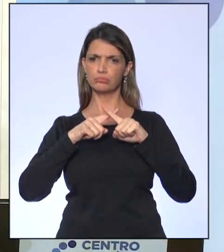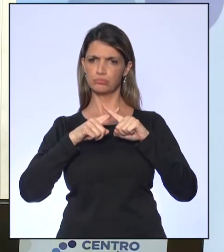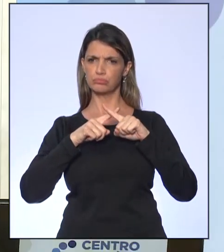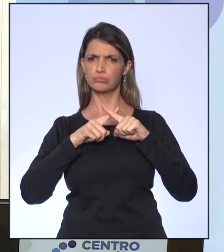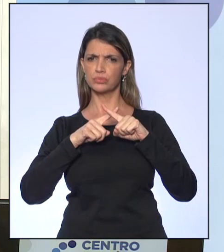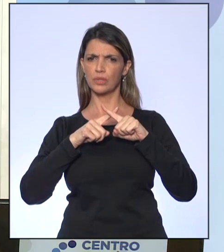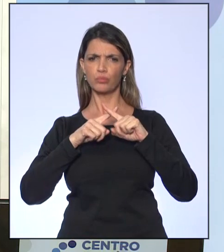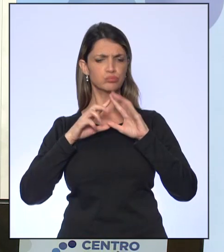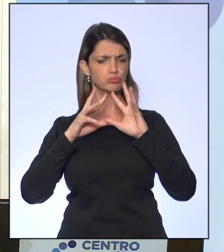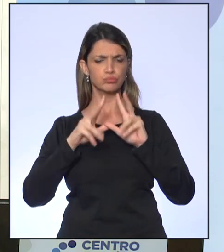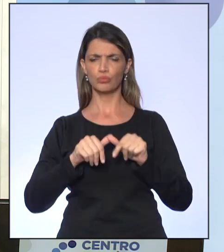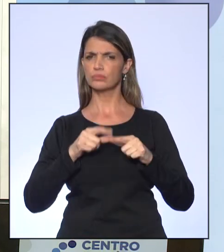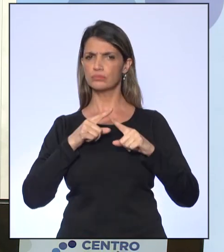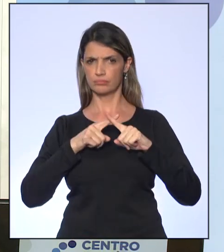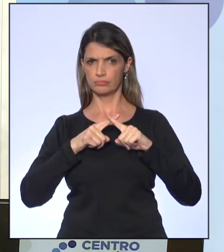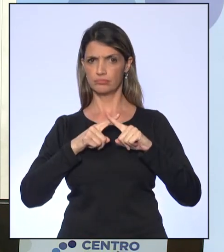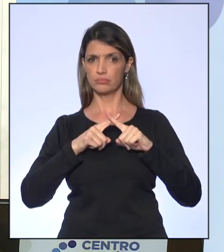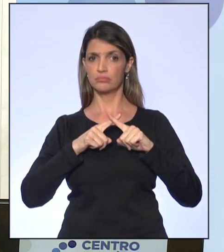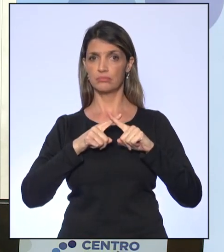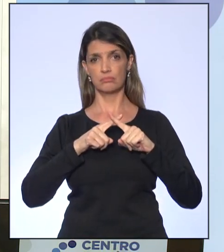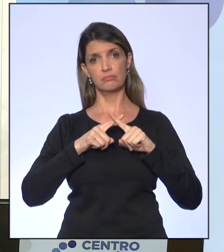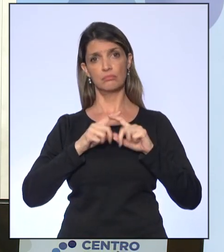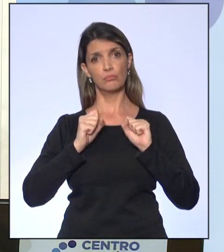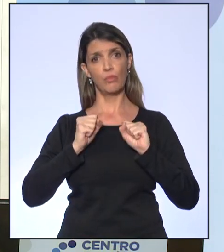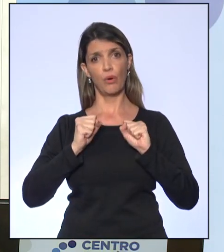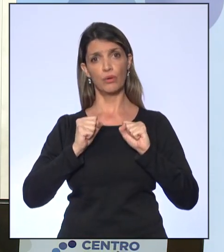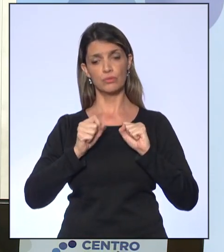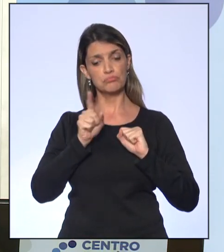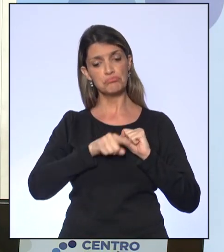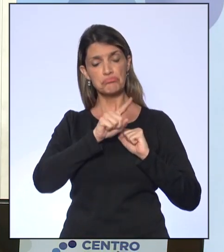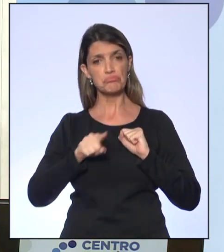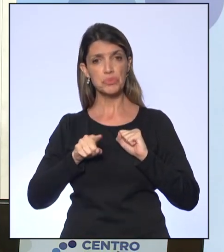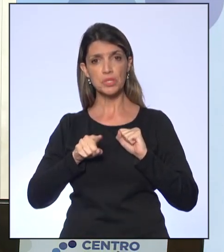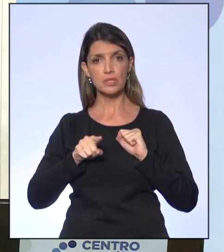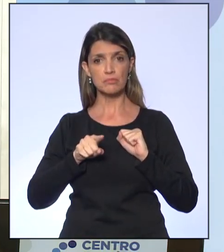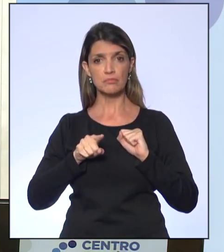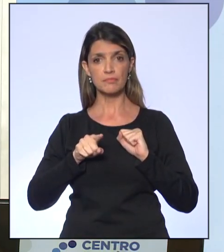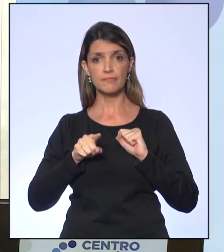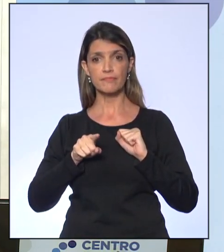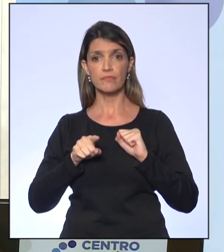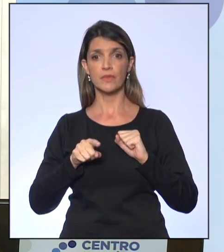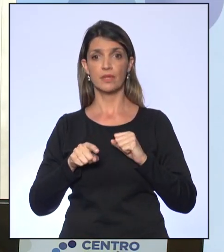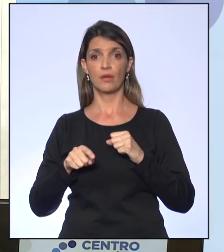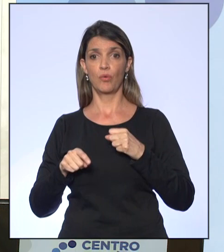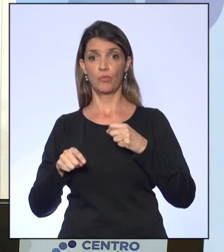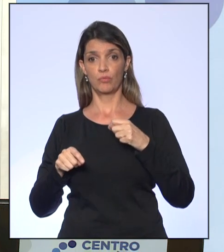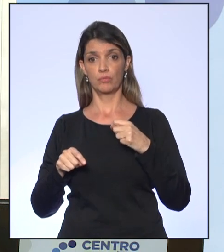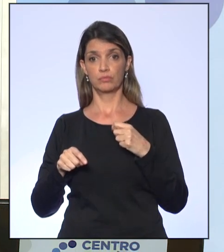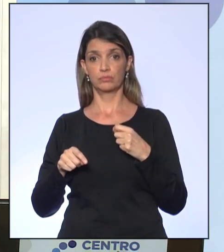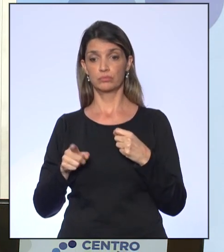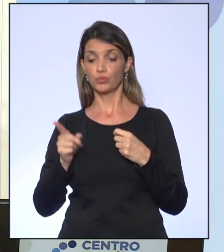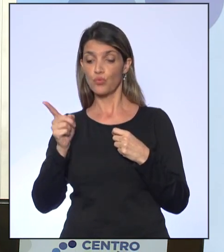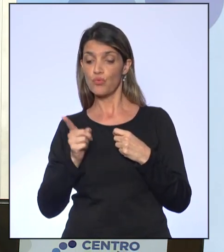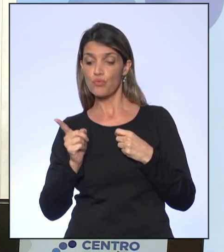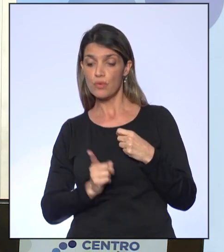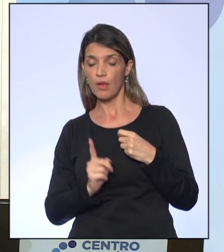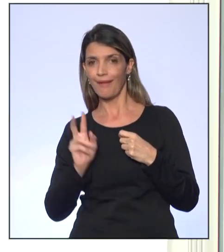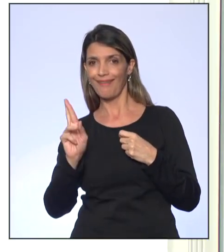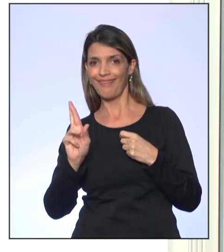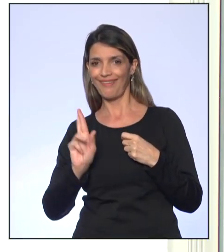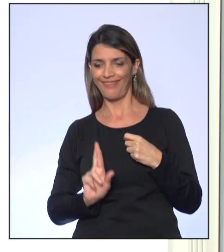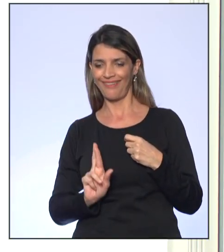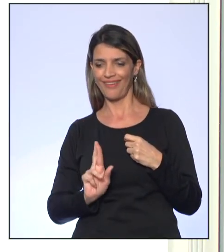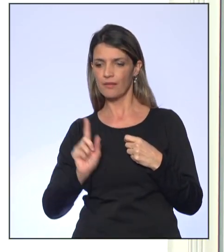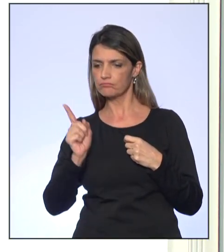todas multiplicações, eu posso cortar, né? Simplificar. Então, eu vou cortar aqui.